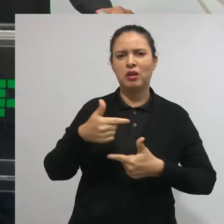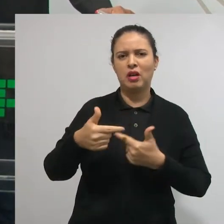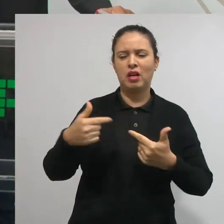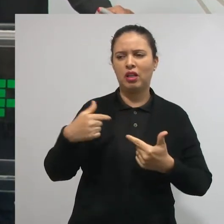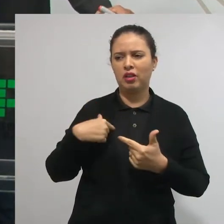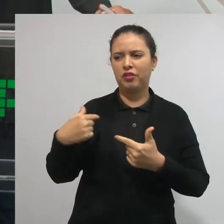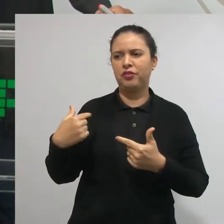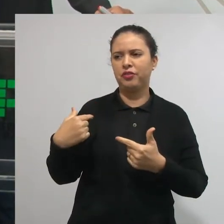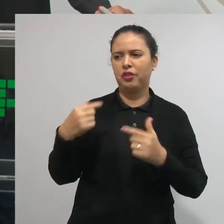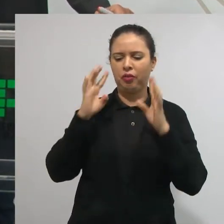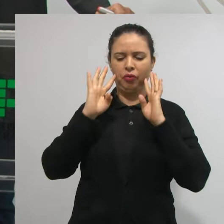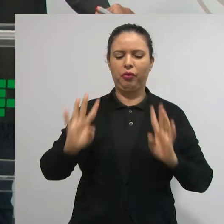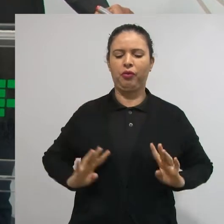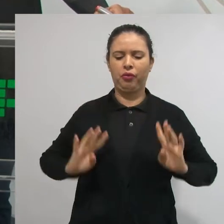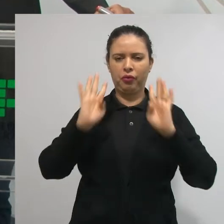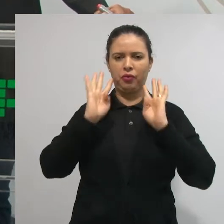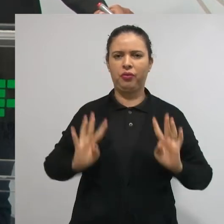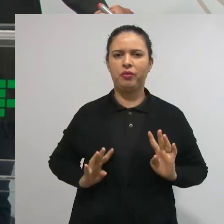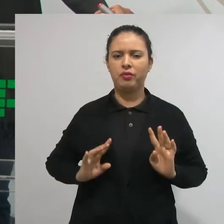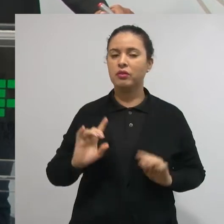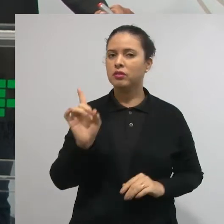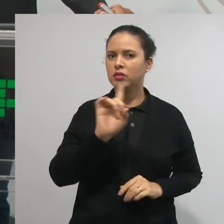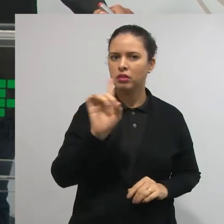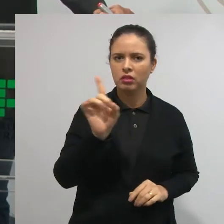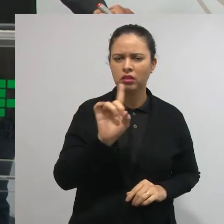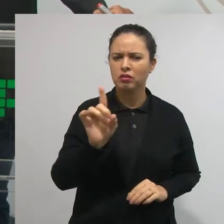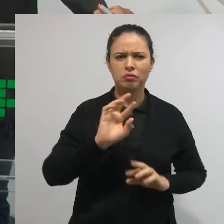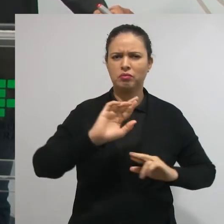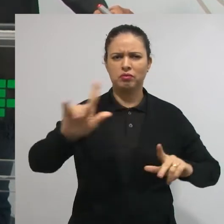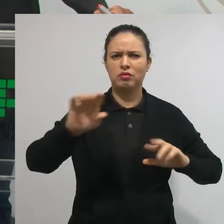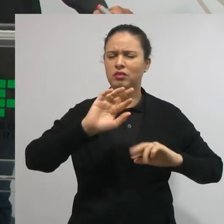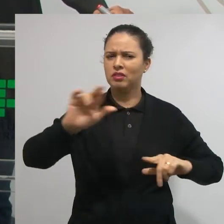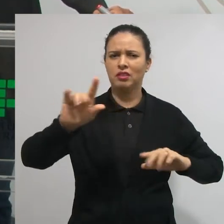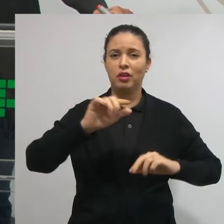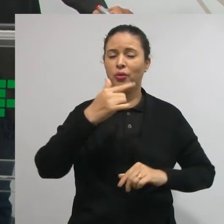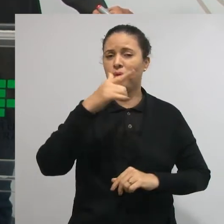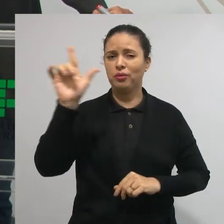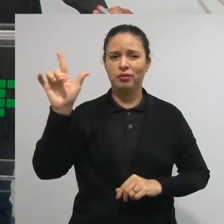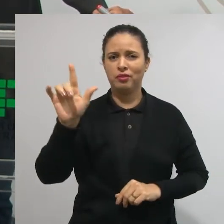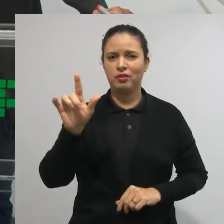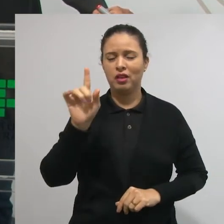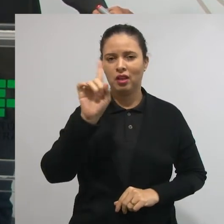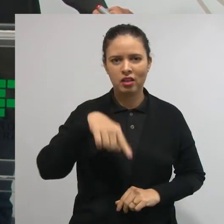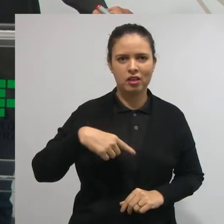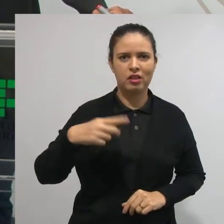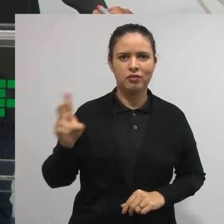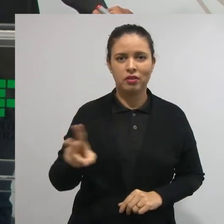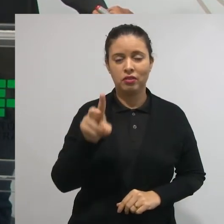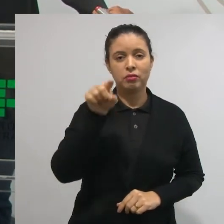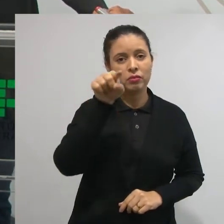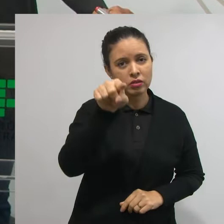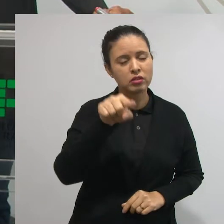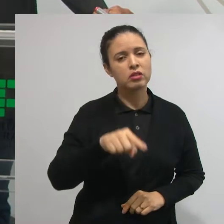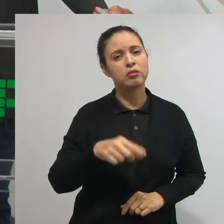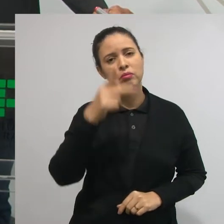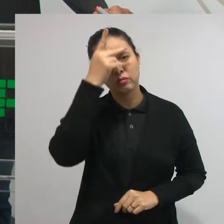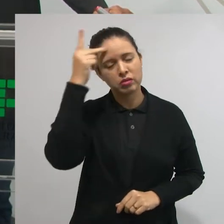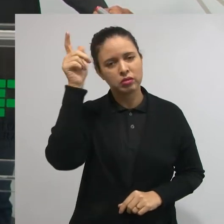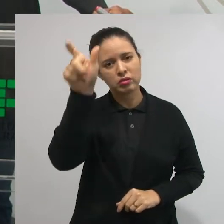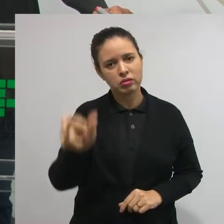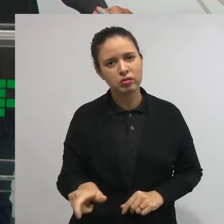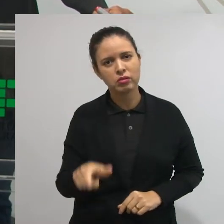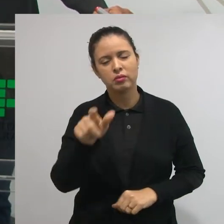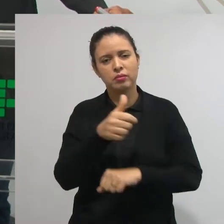ninguém tem que ficar ali me paparicando, essas coisas todas. Não, não tem nada a ver com isso. mas é valorizar você como pessoa,